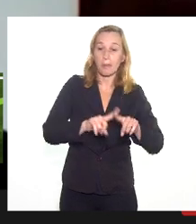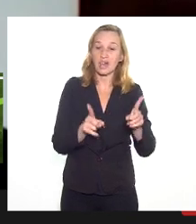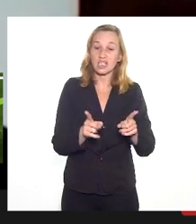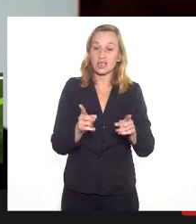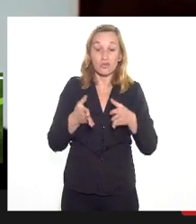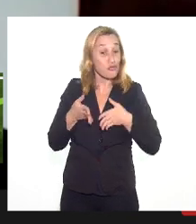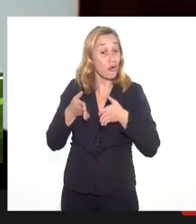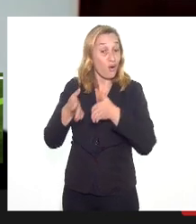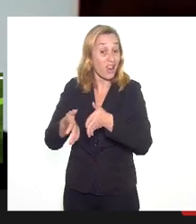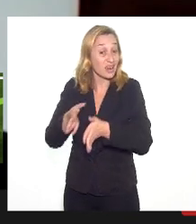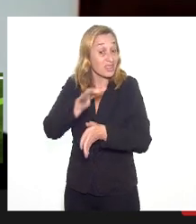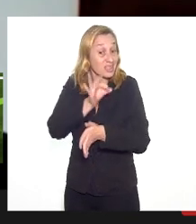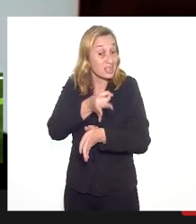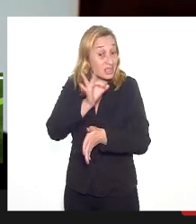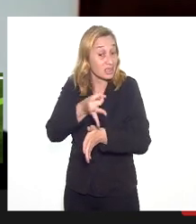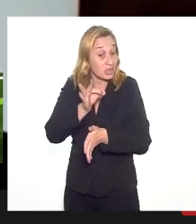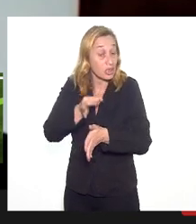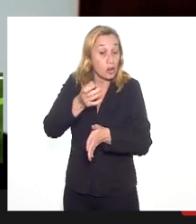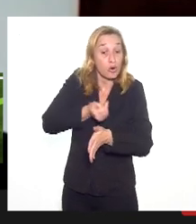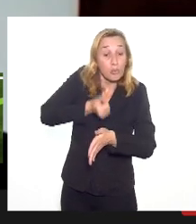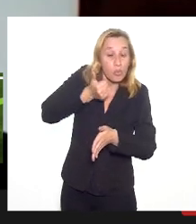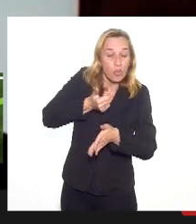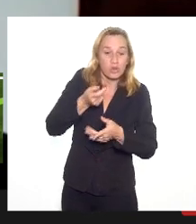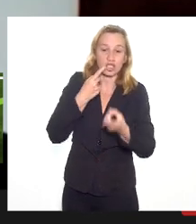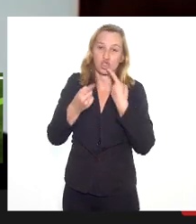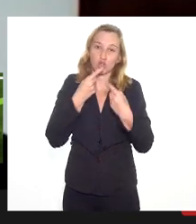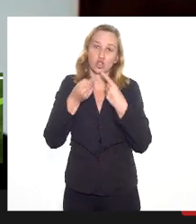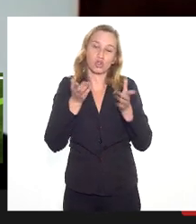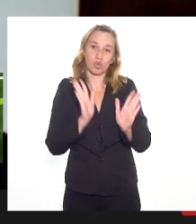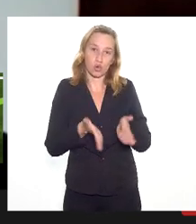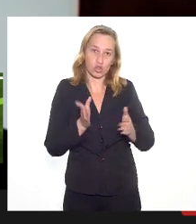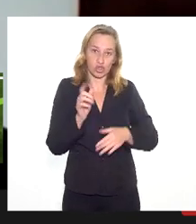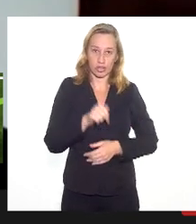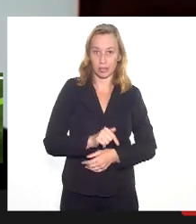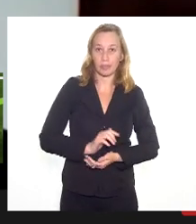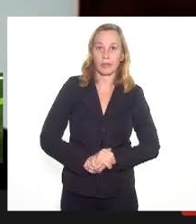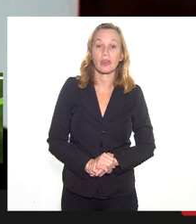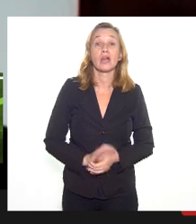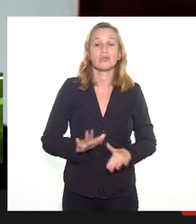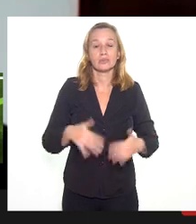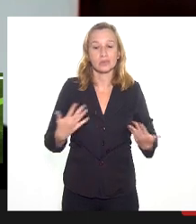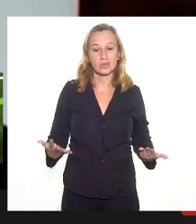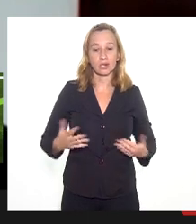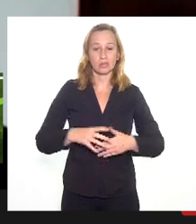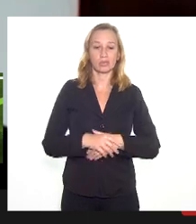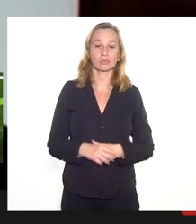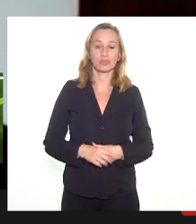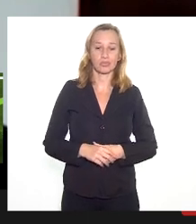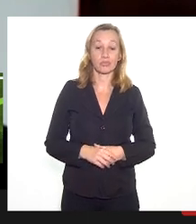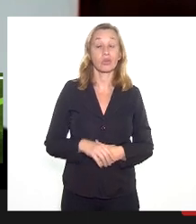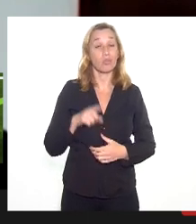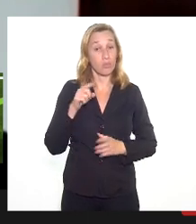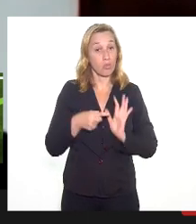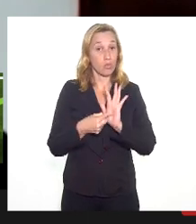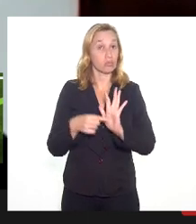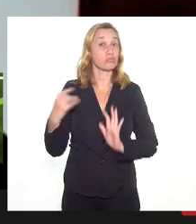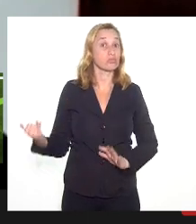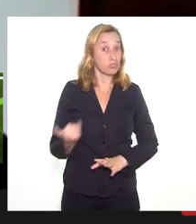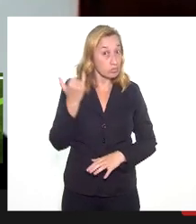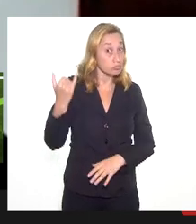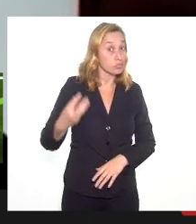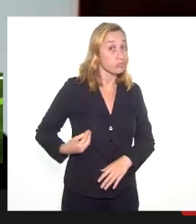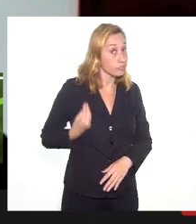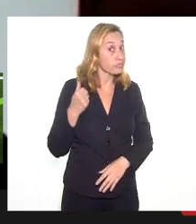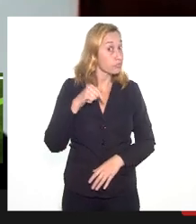especificamente para o escopo do que está sendo discutido aqui hoje. Então, isso salienta, na verdade, a importância da gente estar